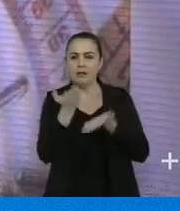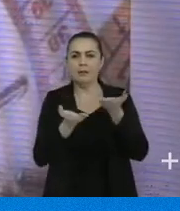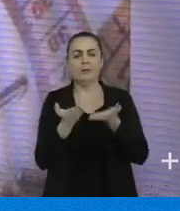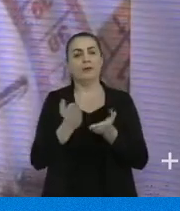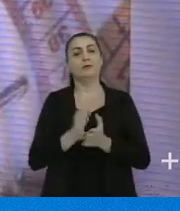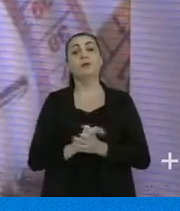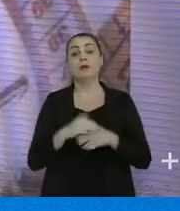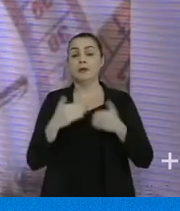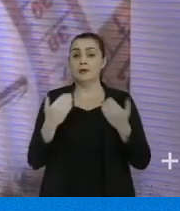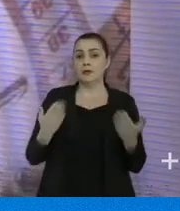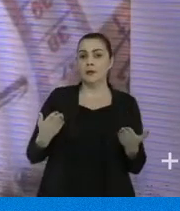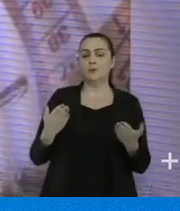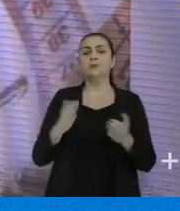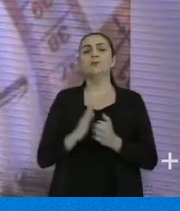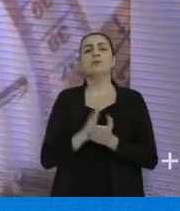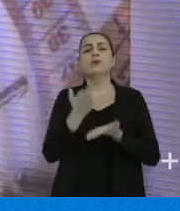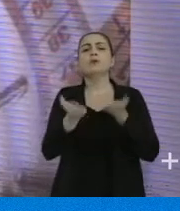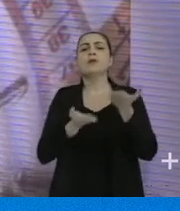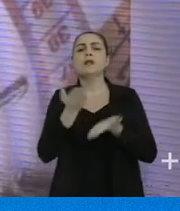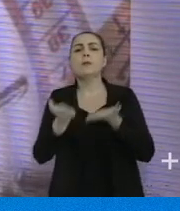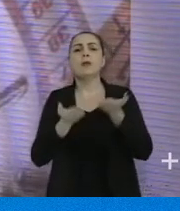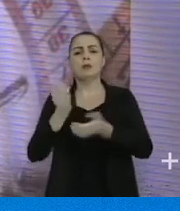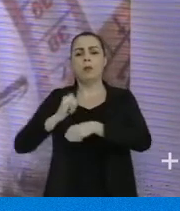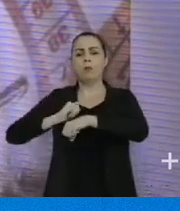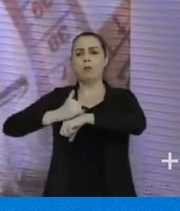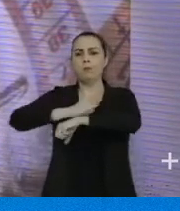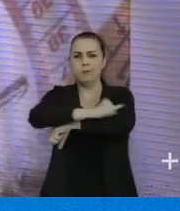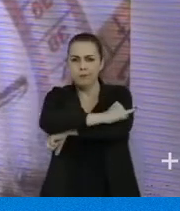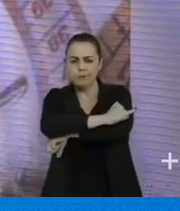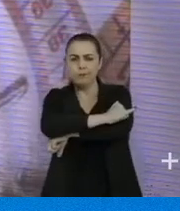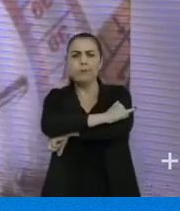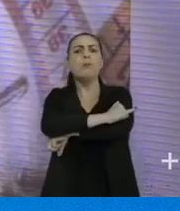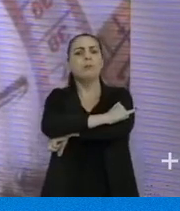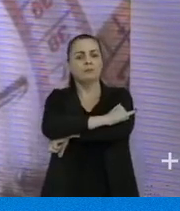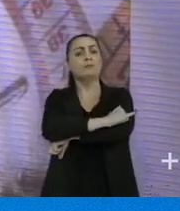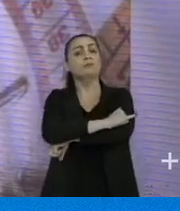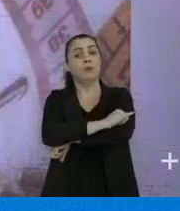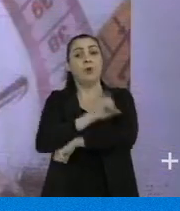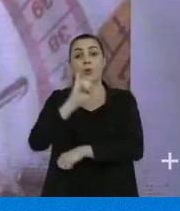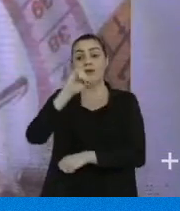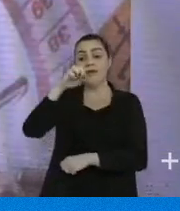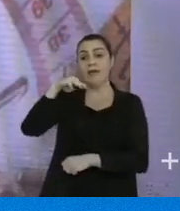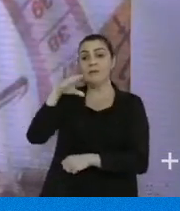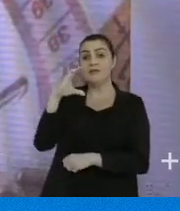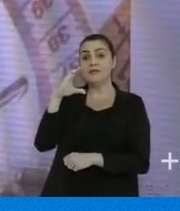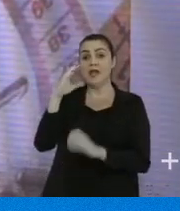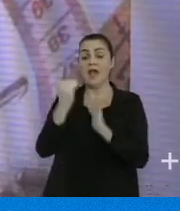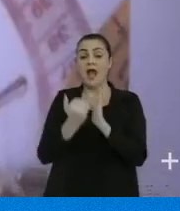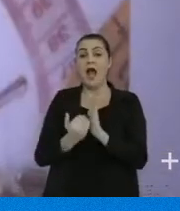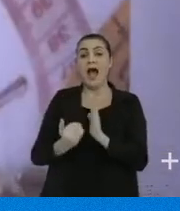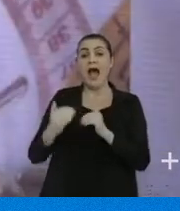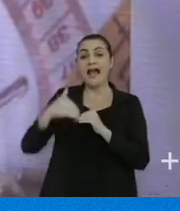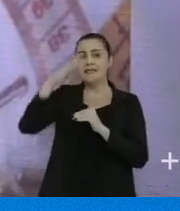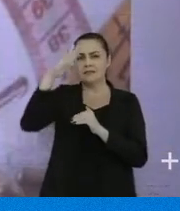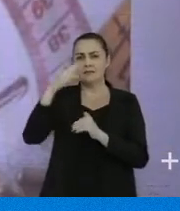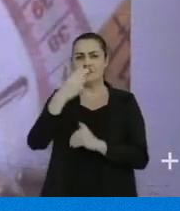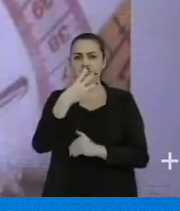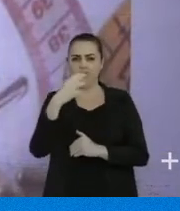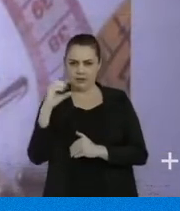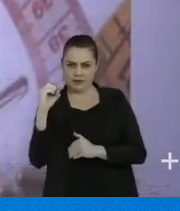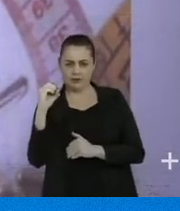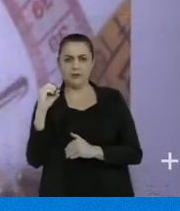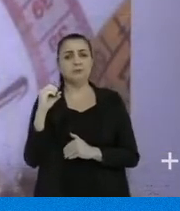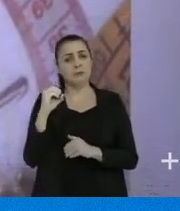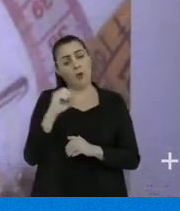o tratamento da obesidade nas pessoas consideradas obesas com IMC acima de 30 ou naqueles que têm sobrepeso com IMC acima